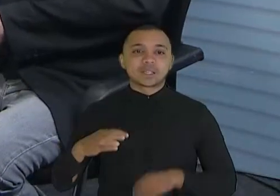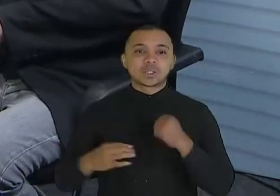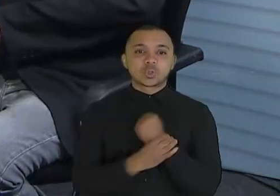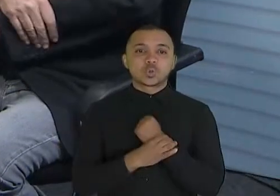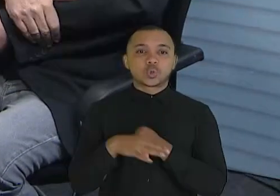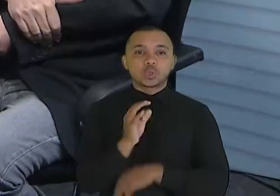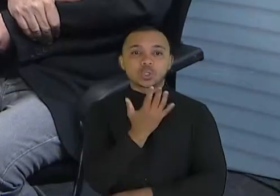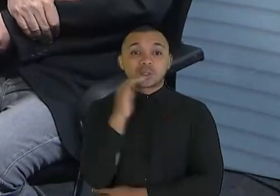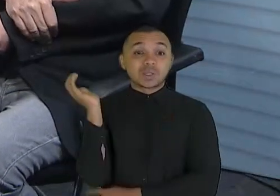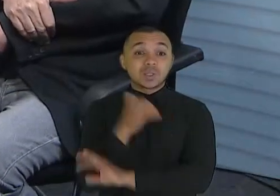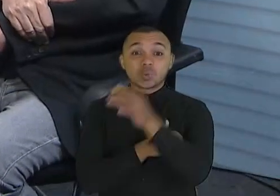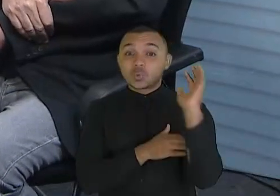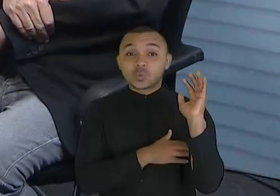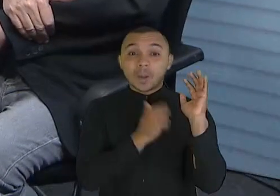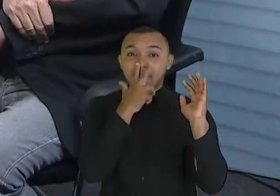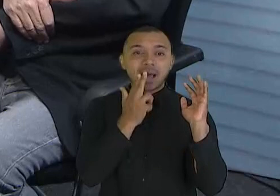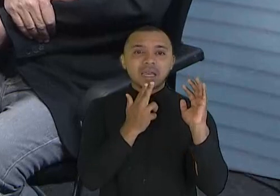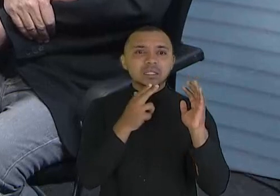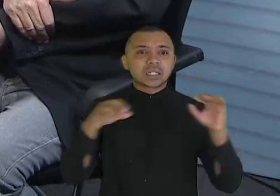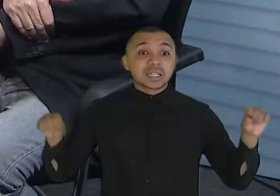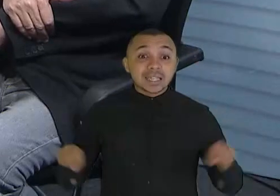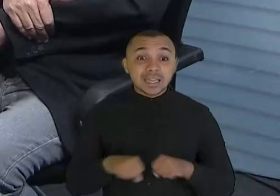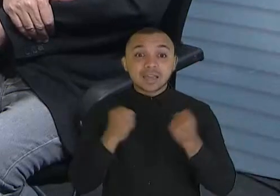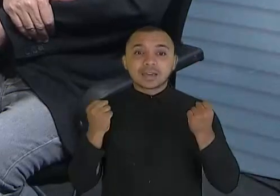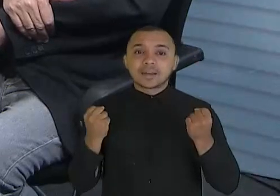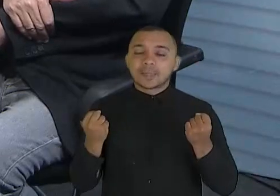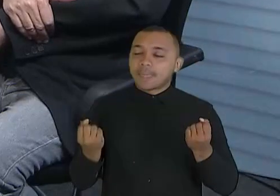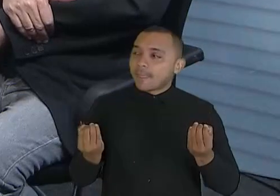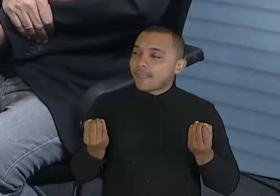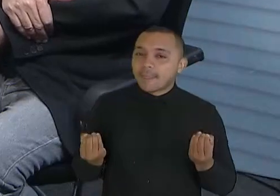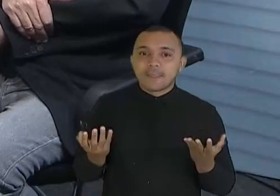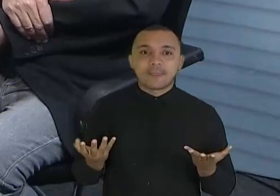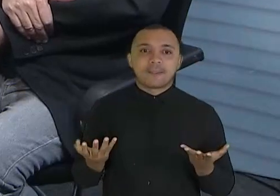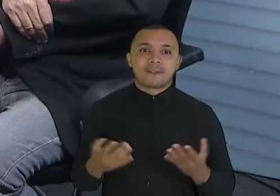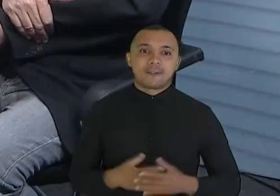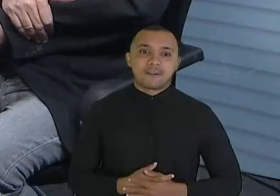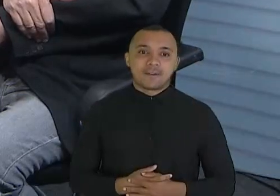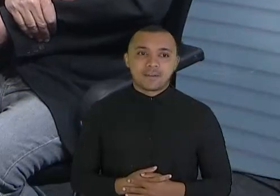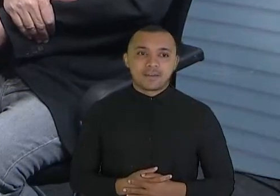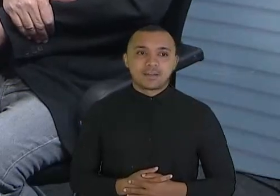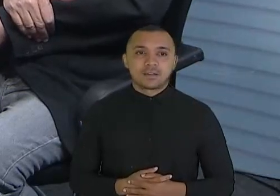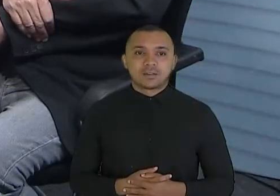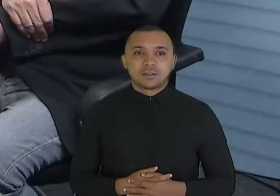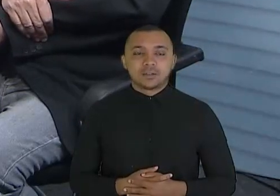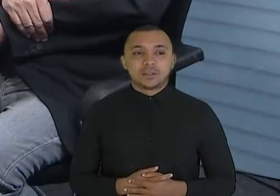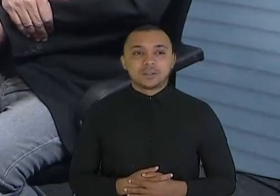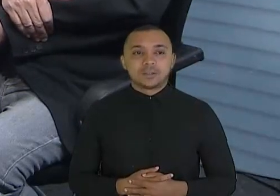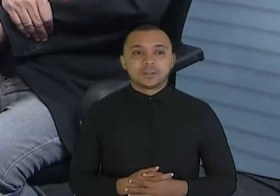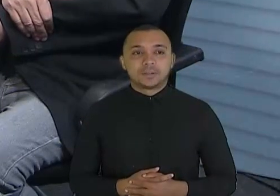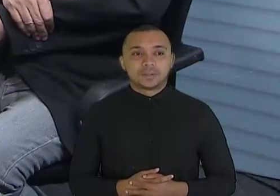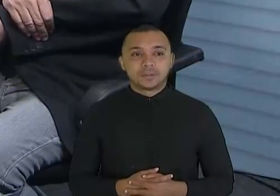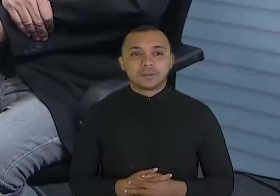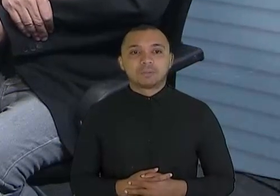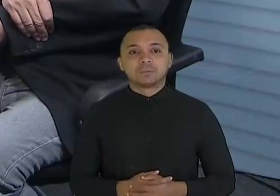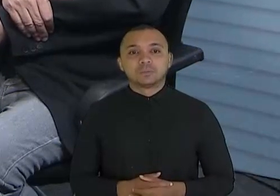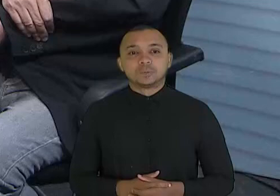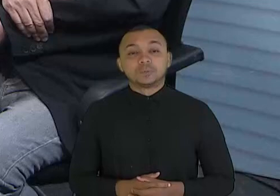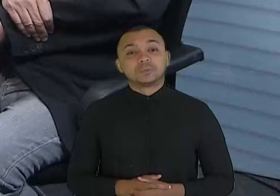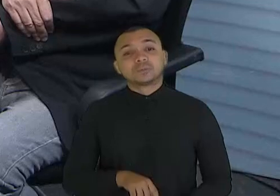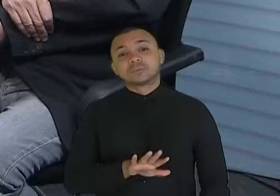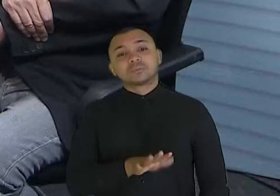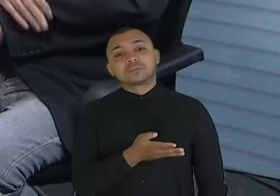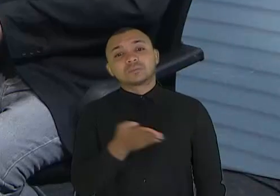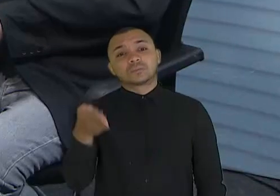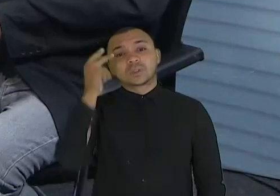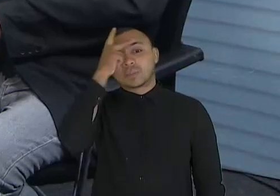ambiental, eu fico assim, poxa... Ou acabam, relativizam, flexibilizam, né? Esse povo